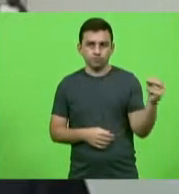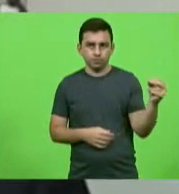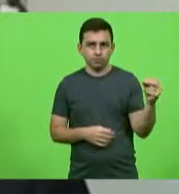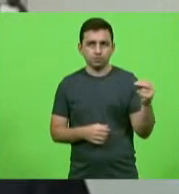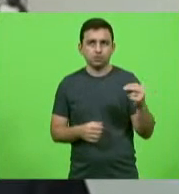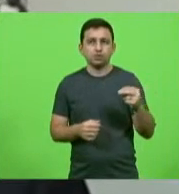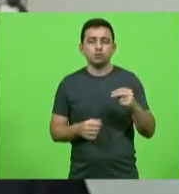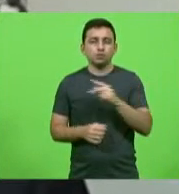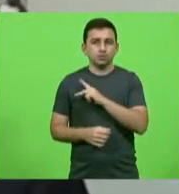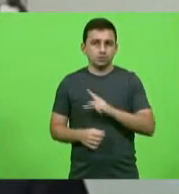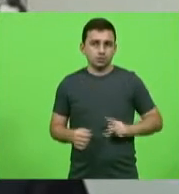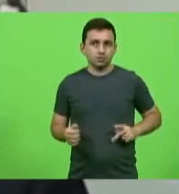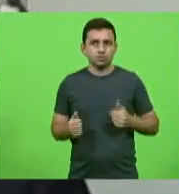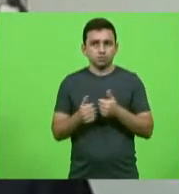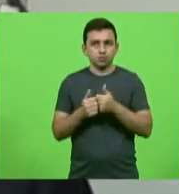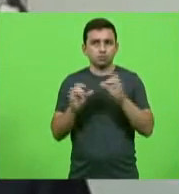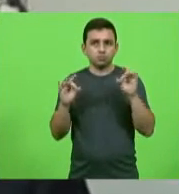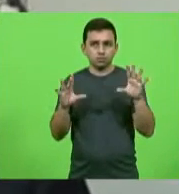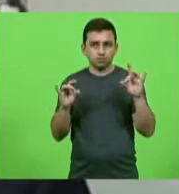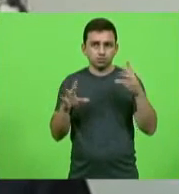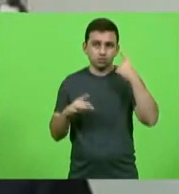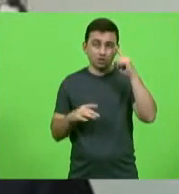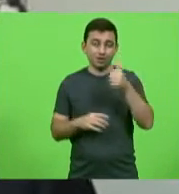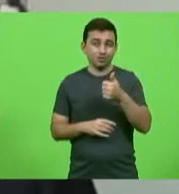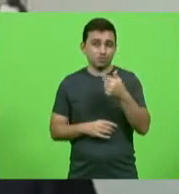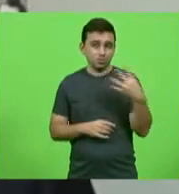Tribunal Especial designou o dia